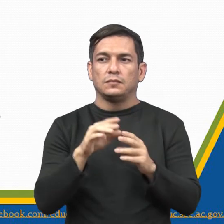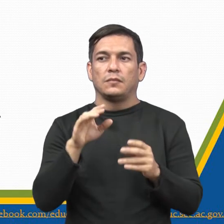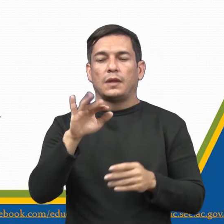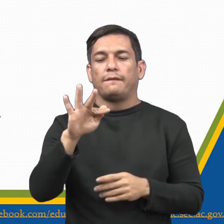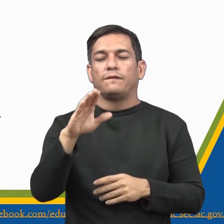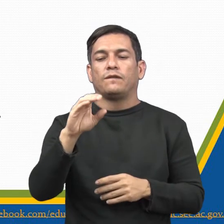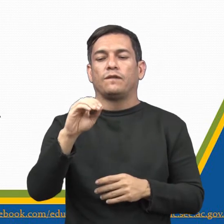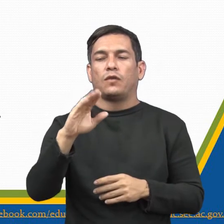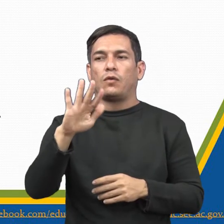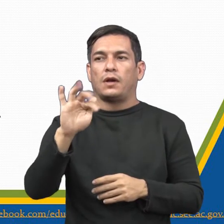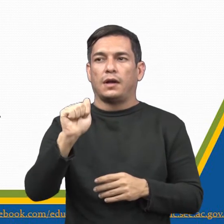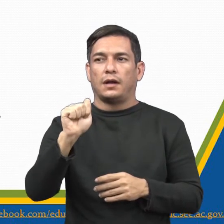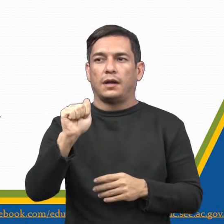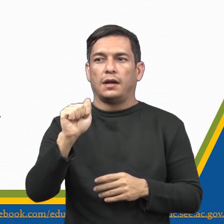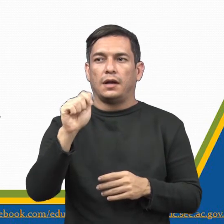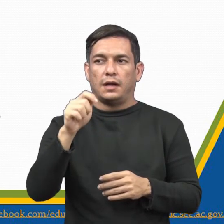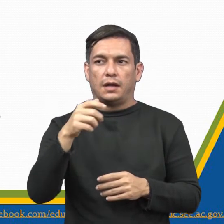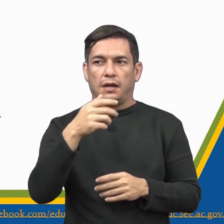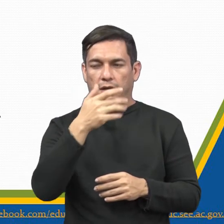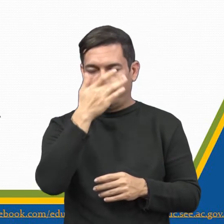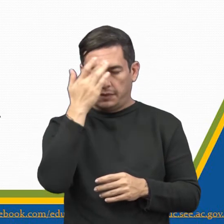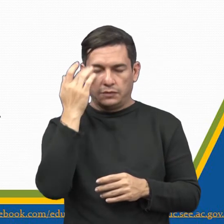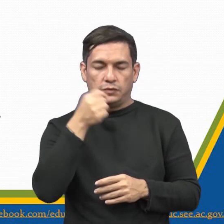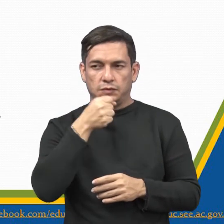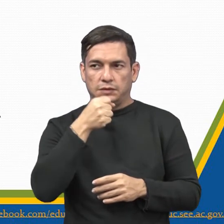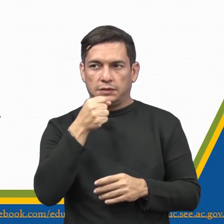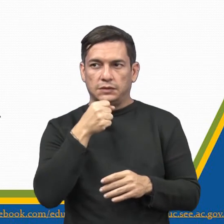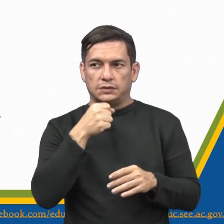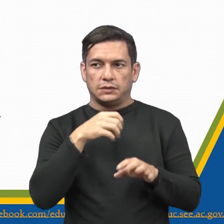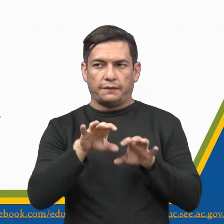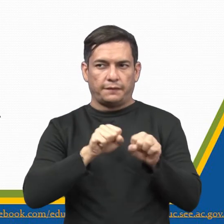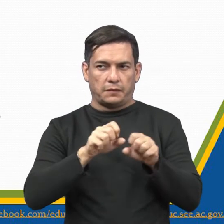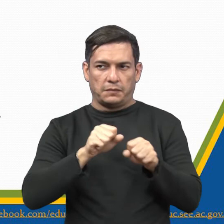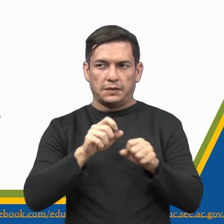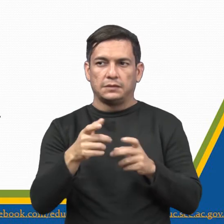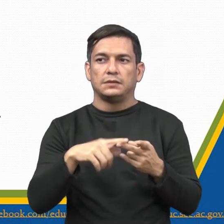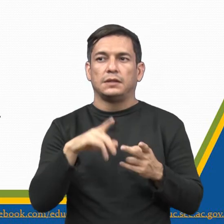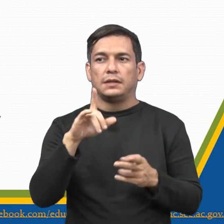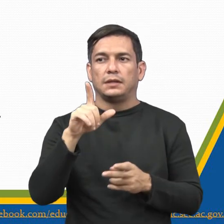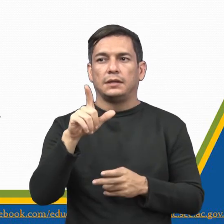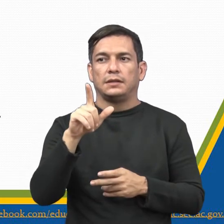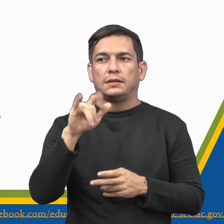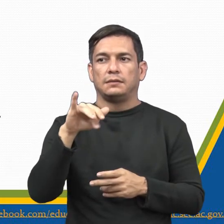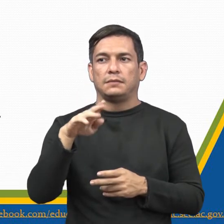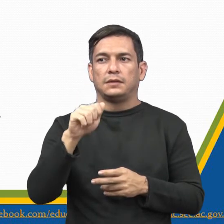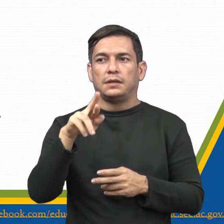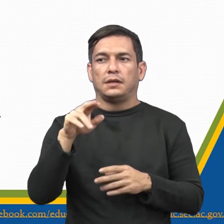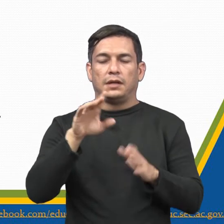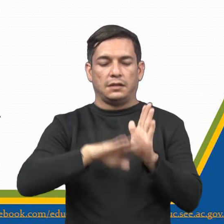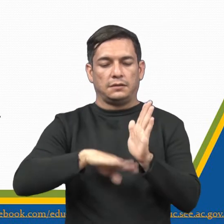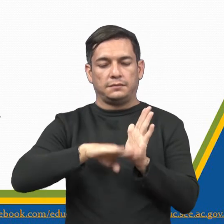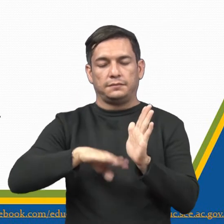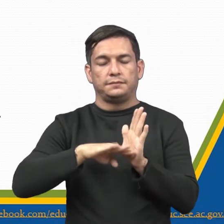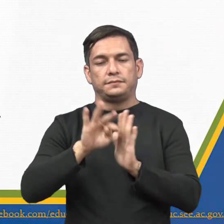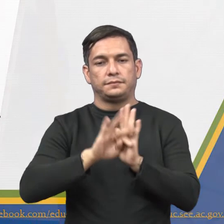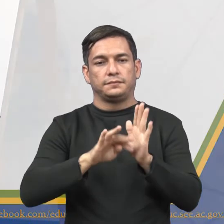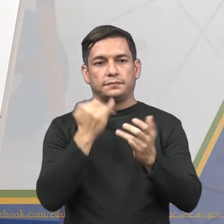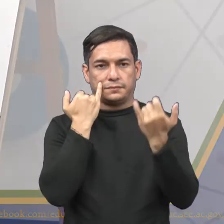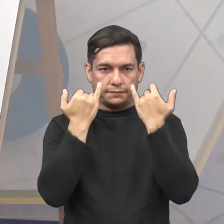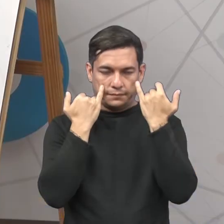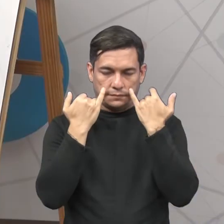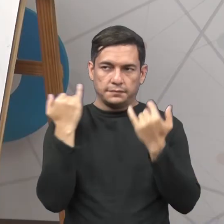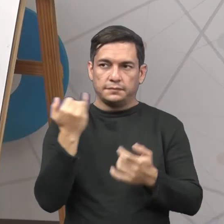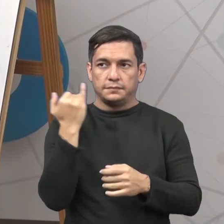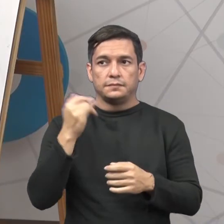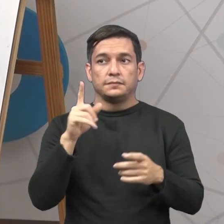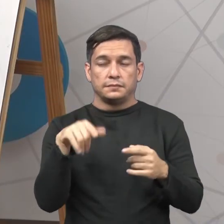jornalista recém-formado. Limar, é tirar do texto as informações menos importantes. Essas são expressões no